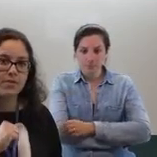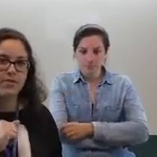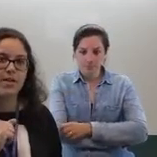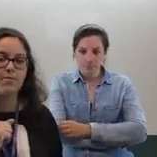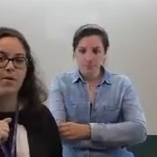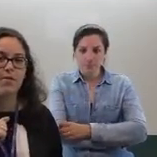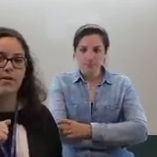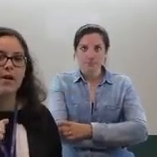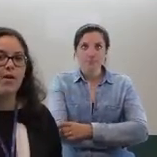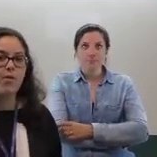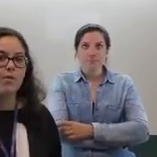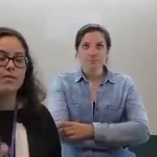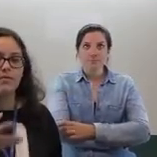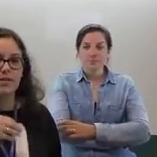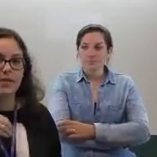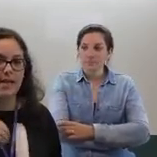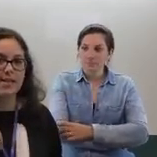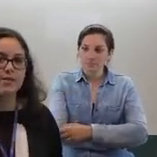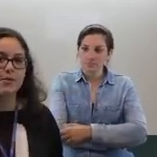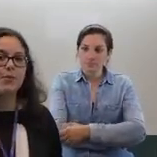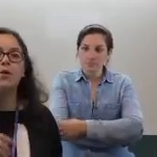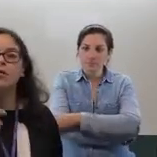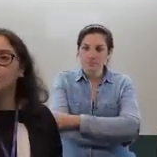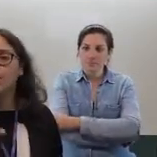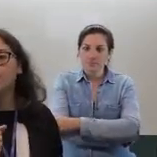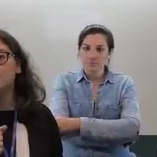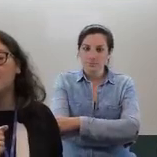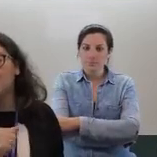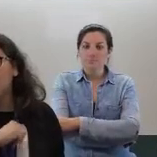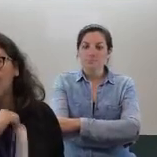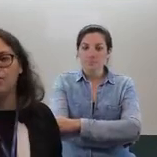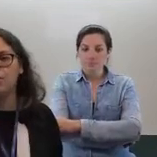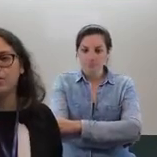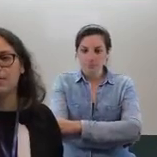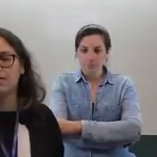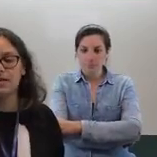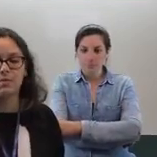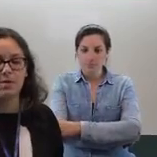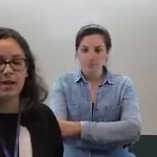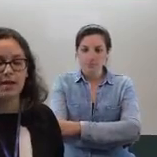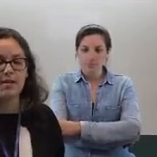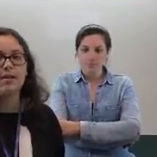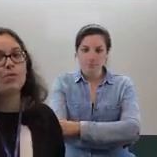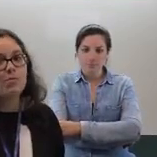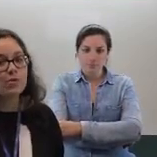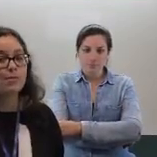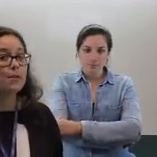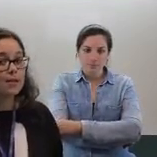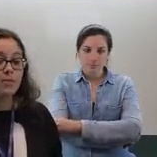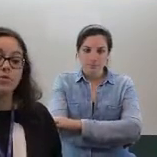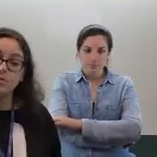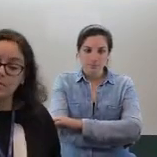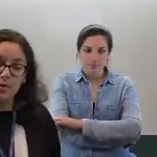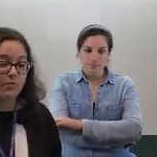próxima vez que vocês tiverem prova ou alguma coisa, evento aqui dentro da UNO, vão lá conhecer que ele é maravilhoso, o espaço ali da biblioteca. Não é porque eu